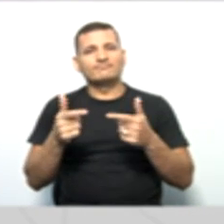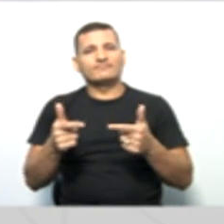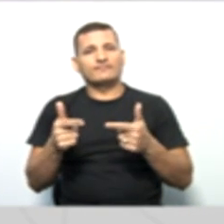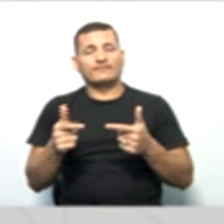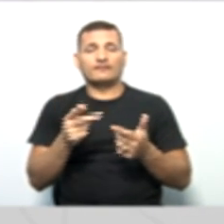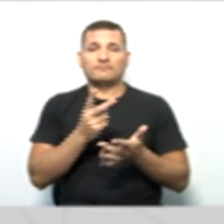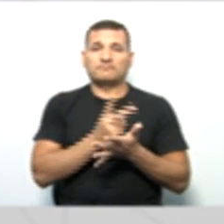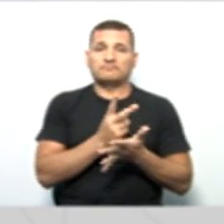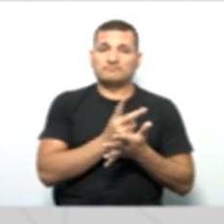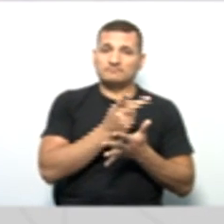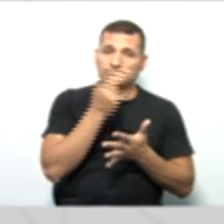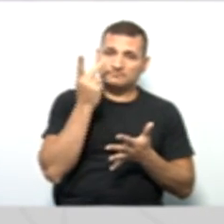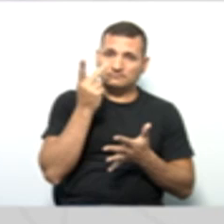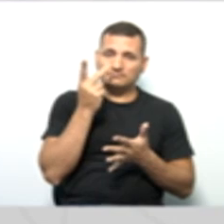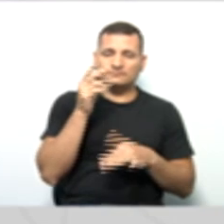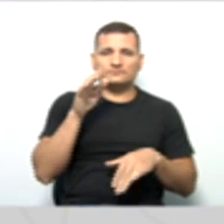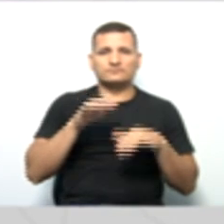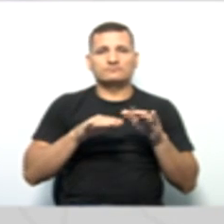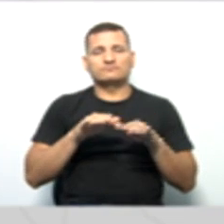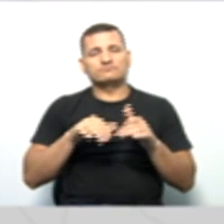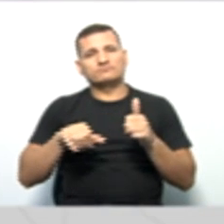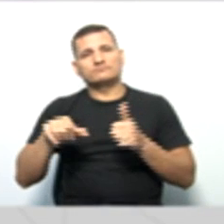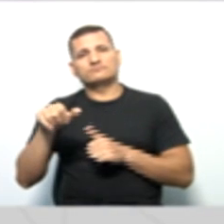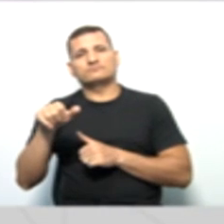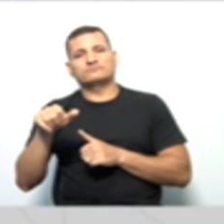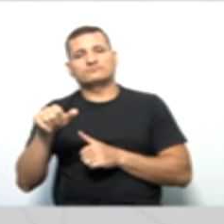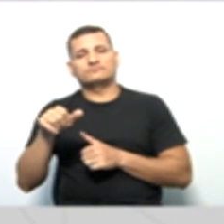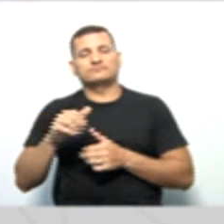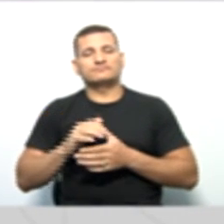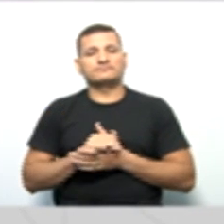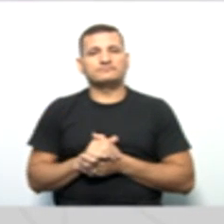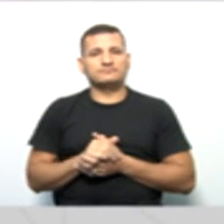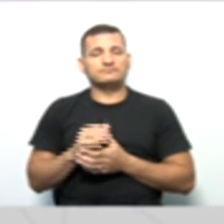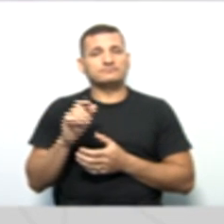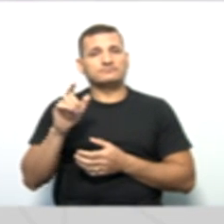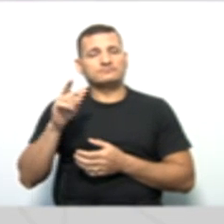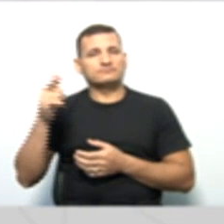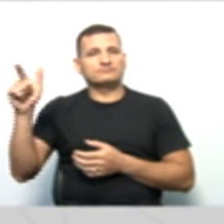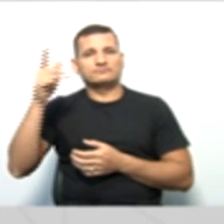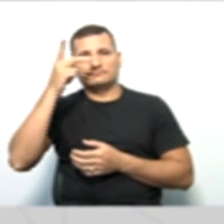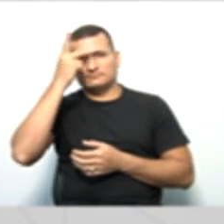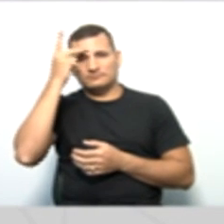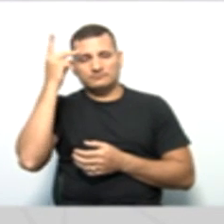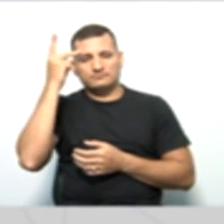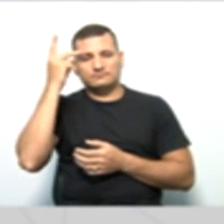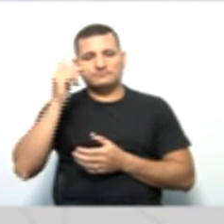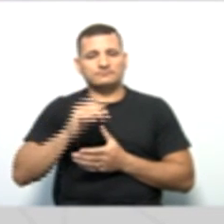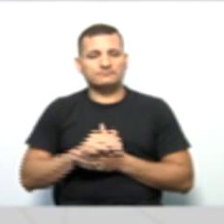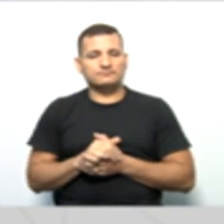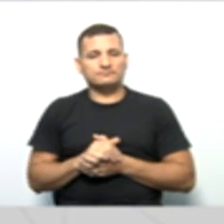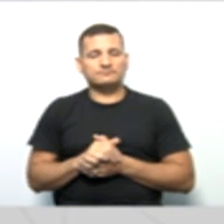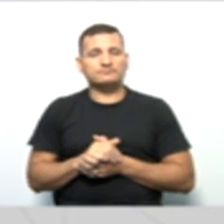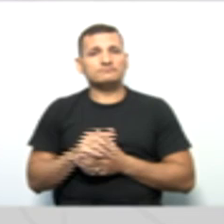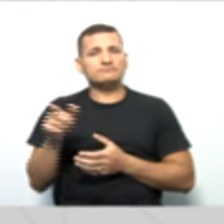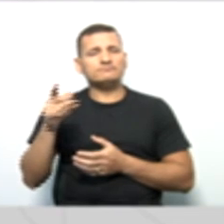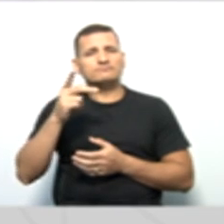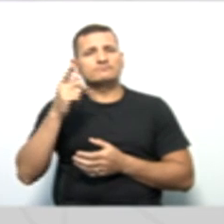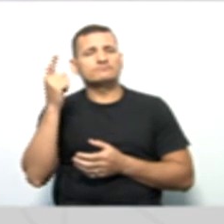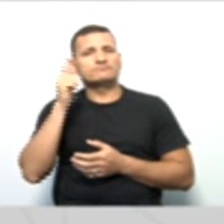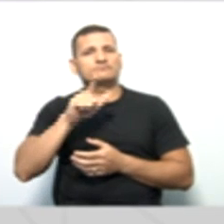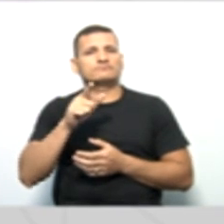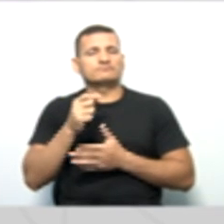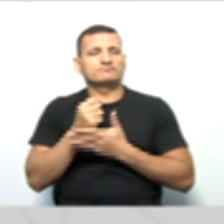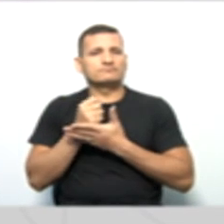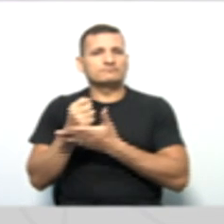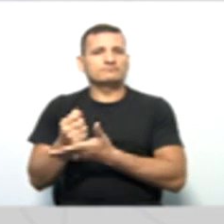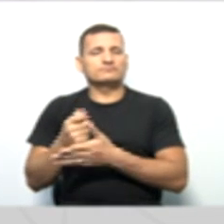pessoa que construiu, às vezes não. Geralmente não dá, tá? Vai ser outra pessoa que vai fazer isso. E aquela pessoa consegue dar todo o